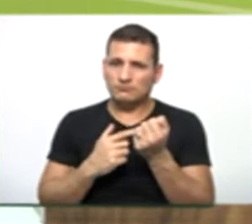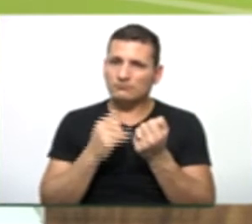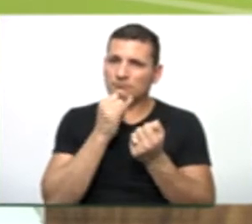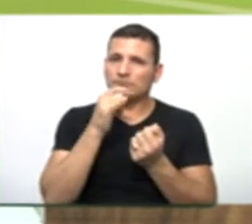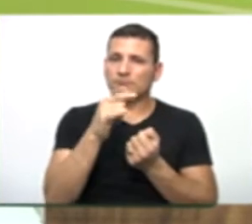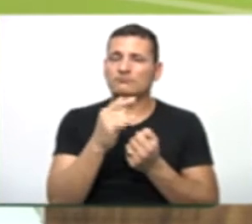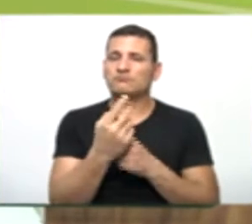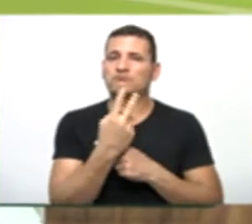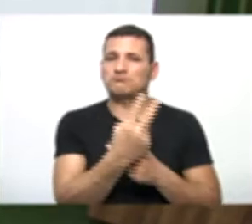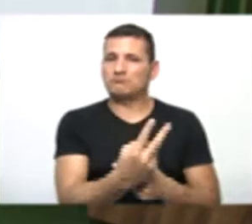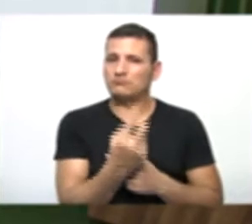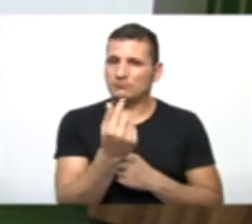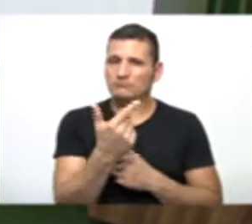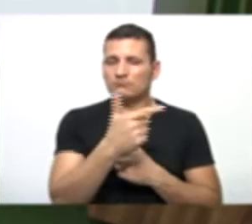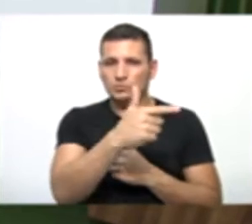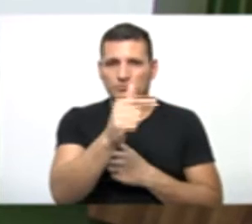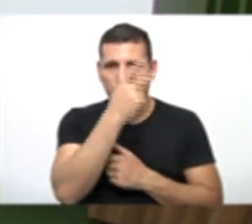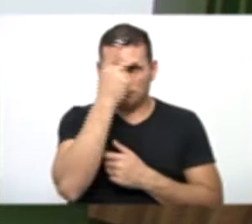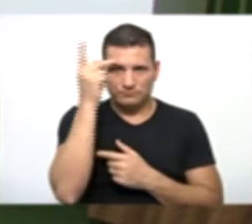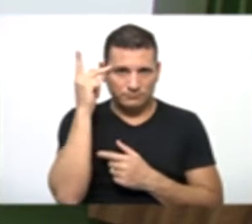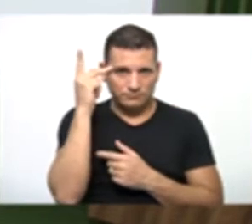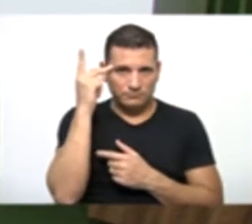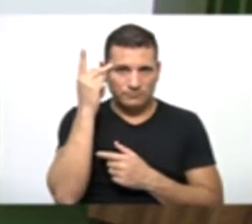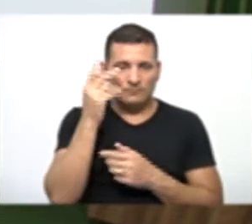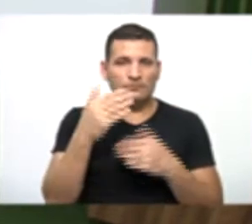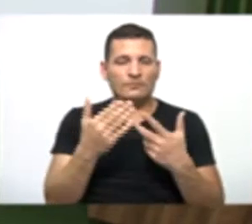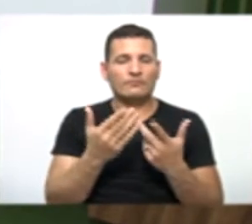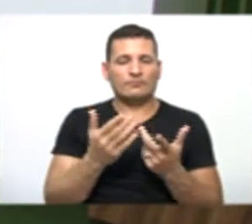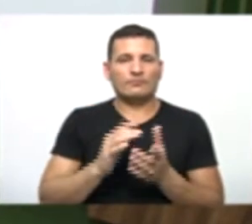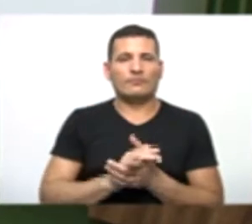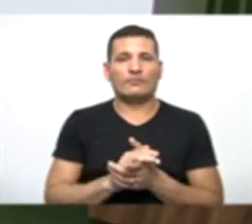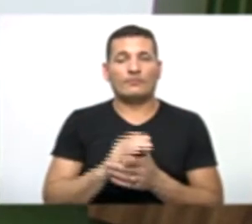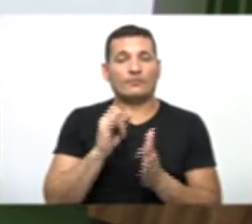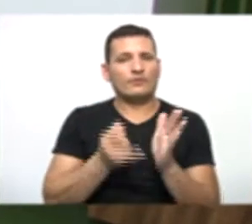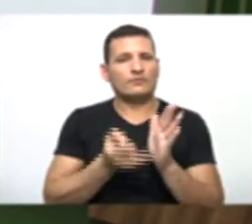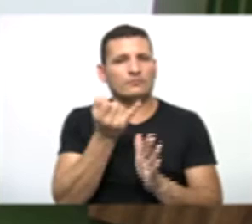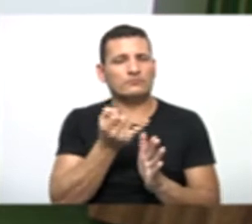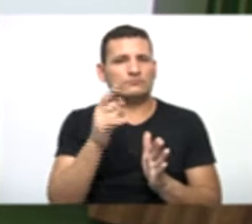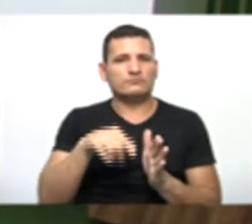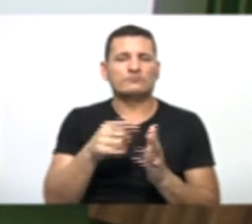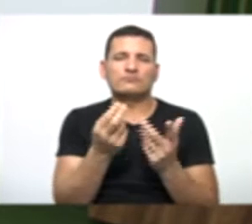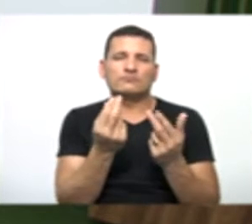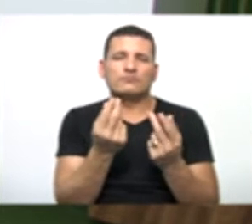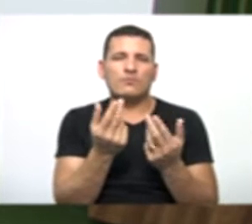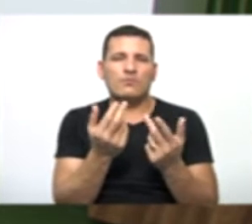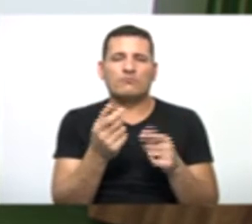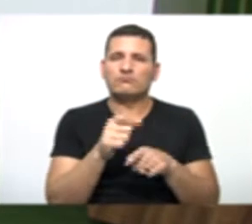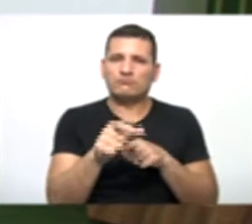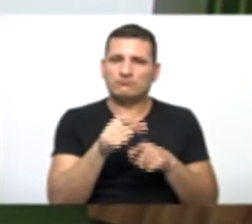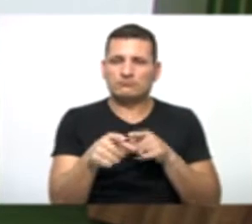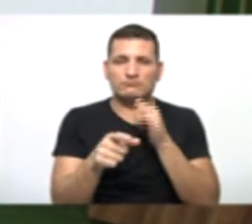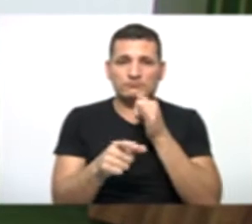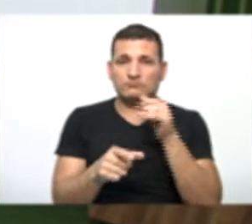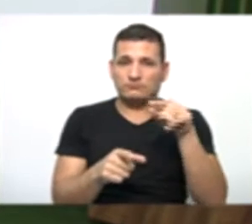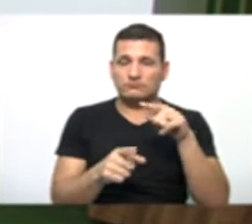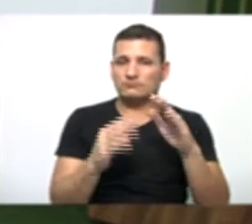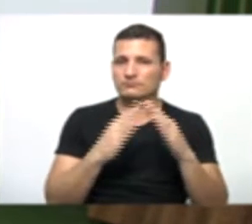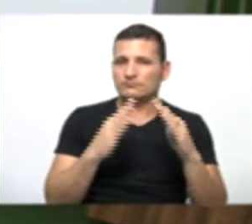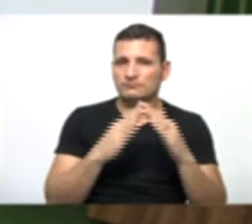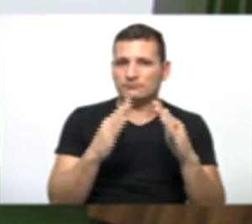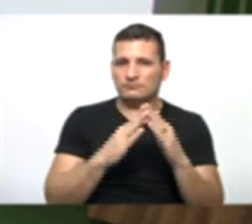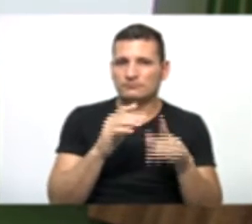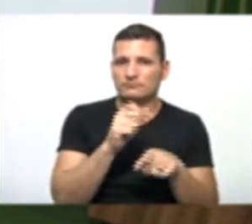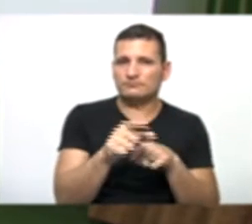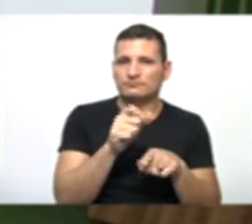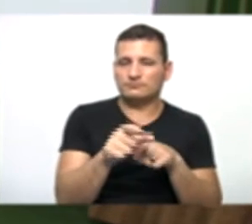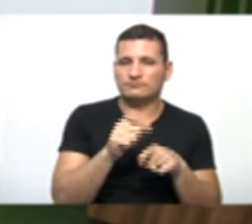dinheiro para alguém. Essa explicação do aluguel do dinheiro é uma boa explicação. Juros é aquele aluguel. Quando você aluga uma casa,